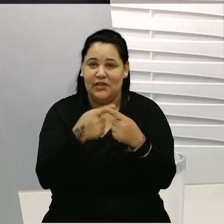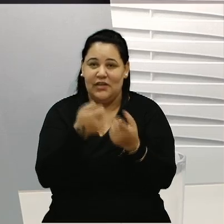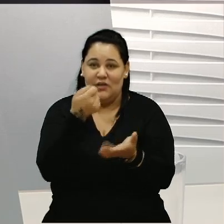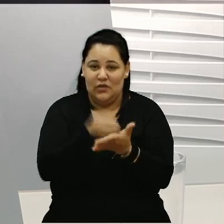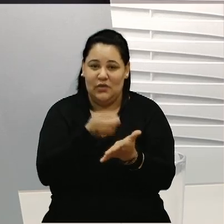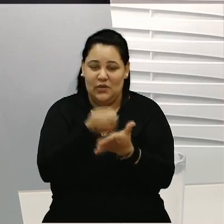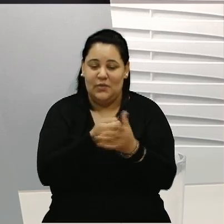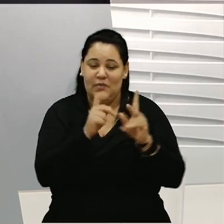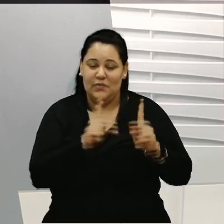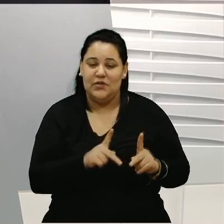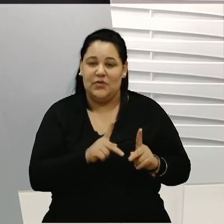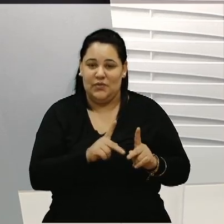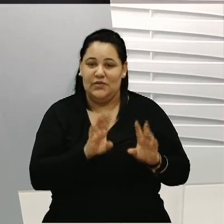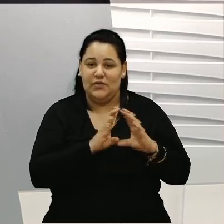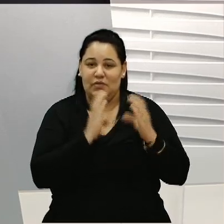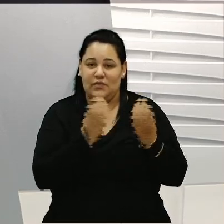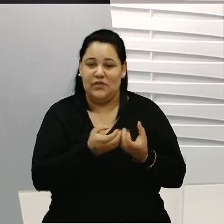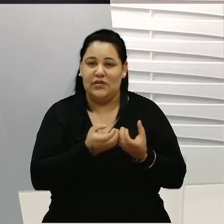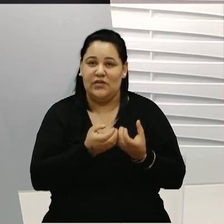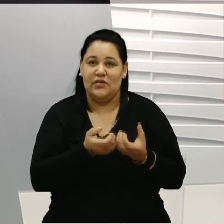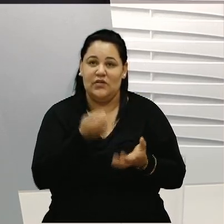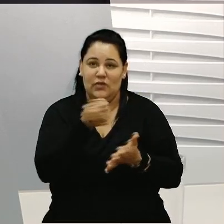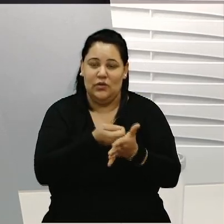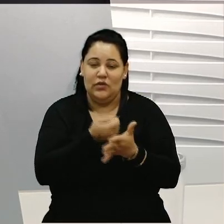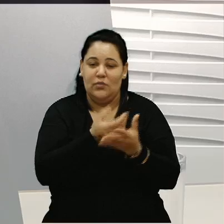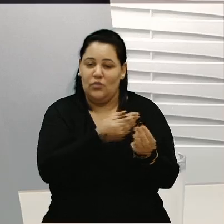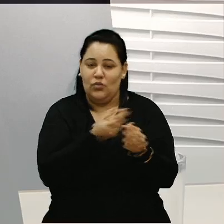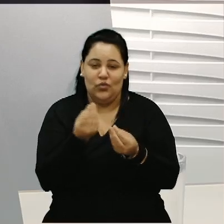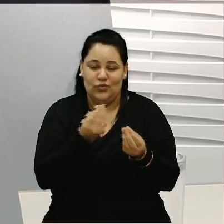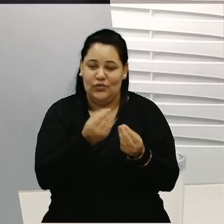pessoa comunitária e que luta bastante por aquela região.